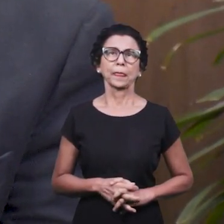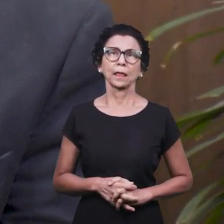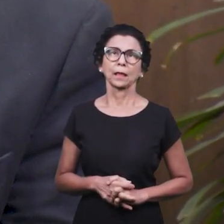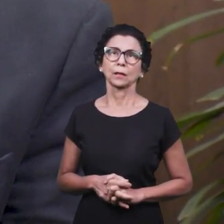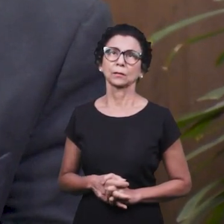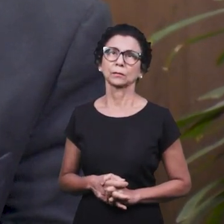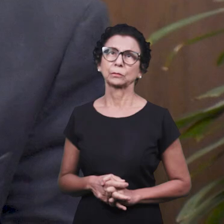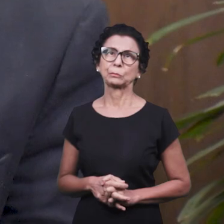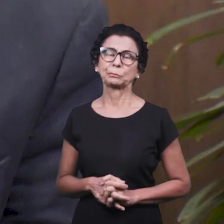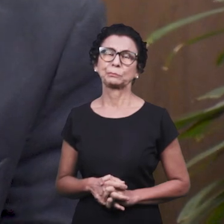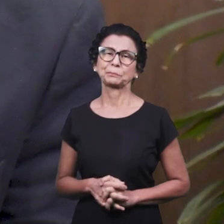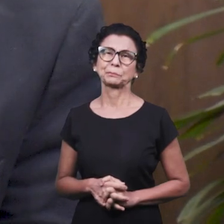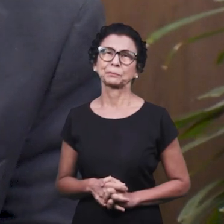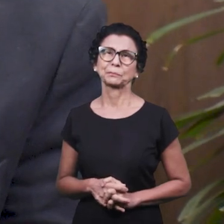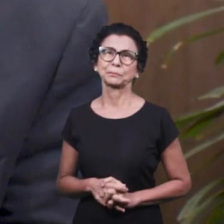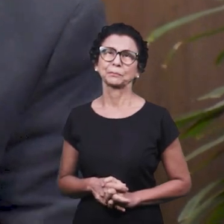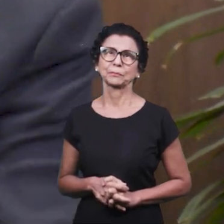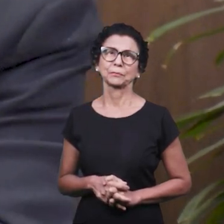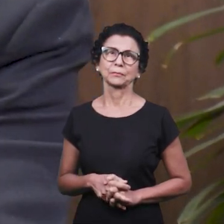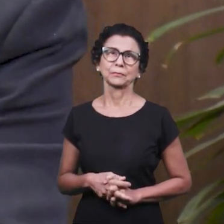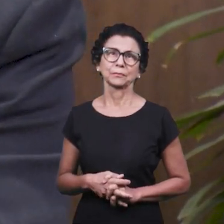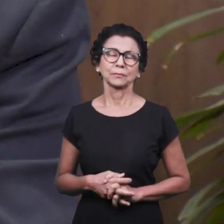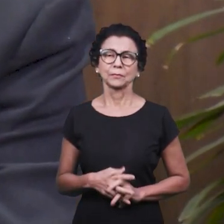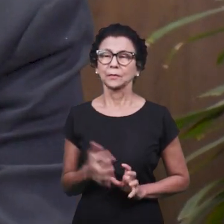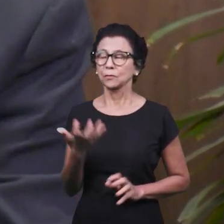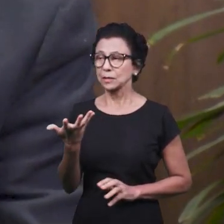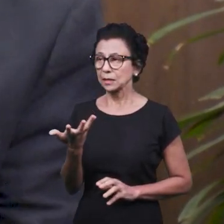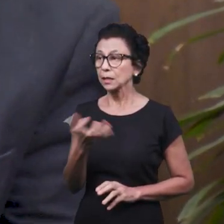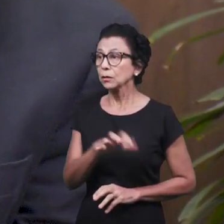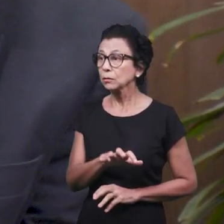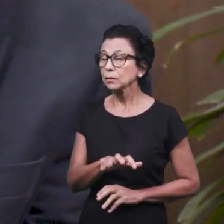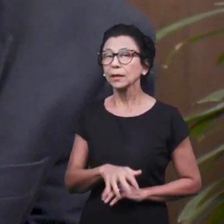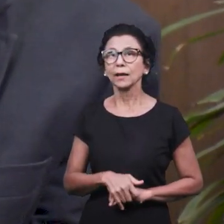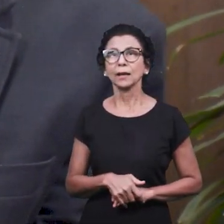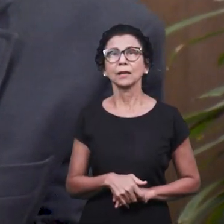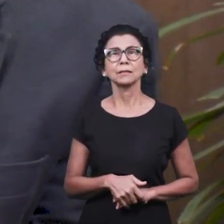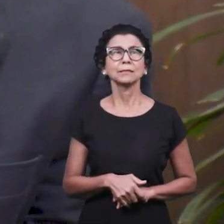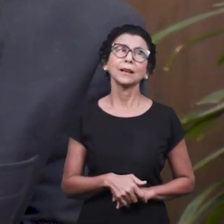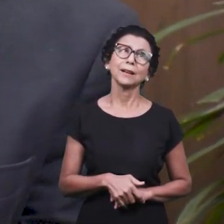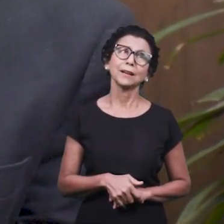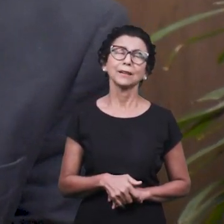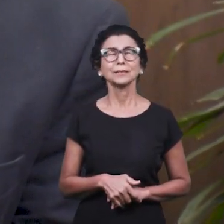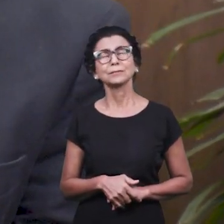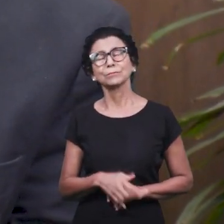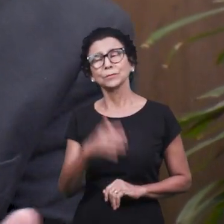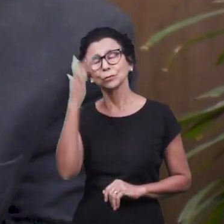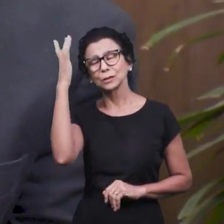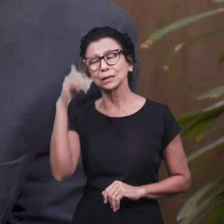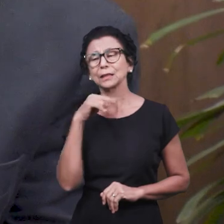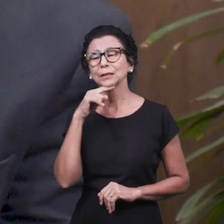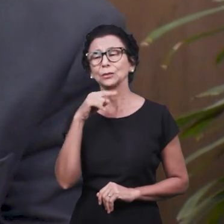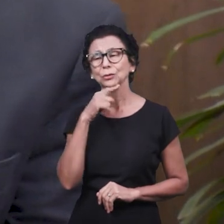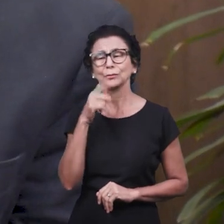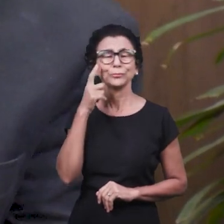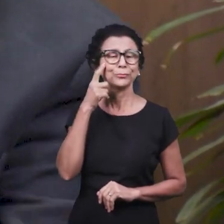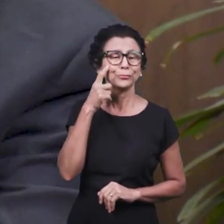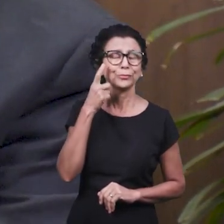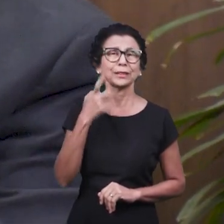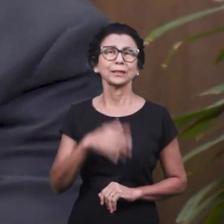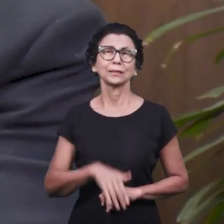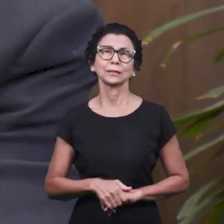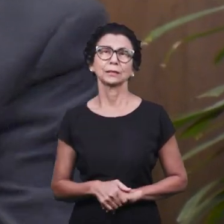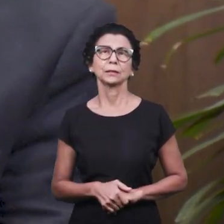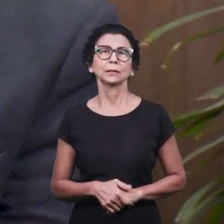quer fazer... Ou você quer ou você não quer. Aqui não, a gente não sei, envolver. Não, lá não tem envolver. Não faz.